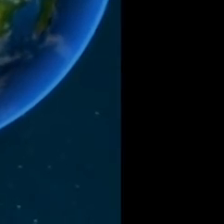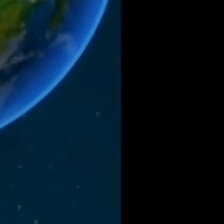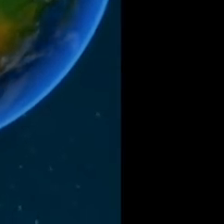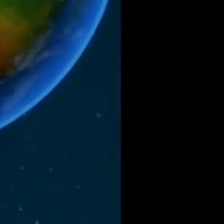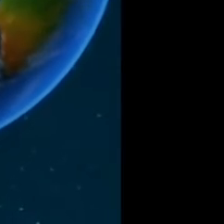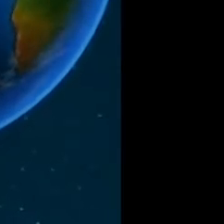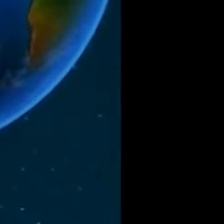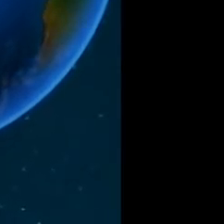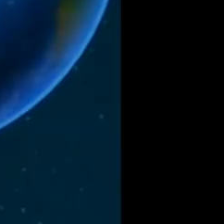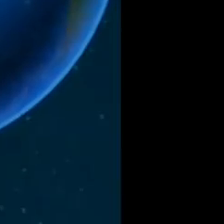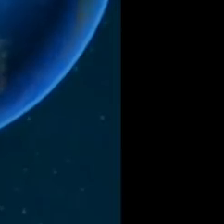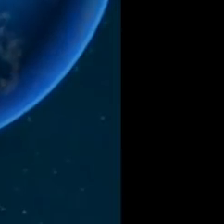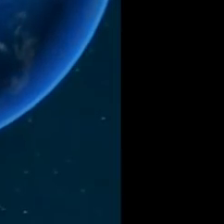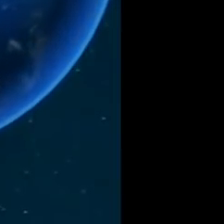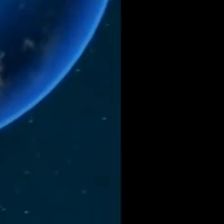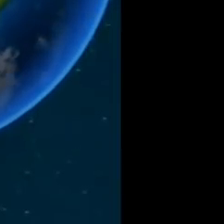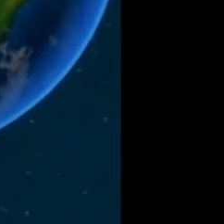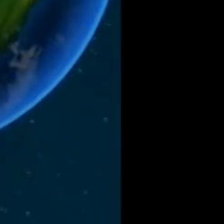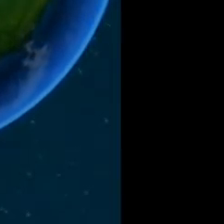aí